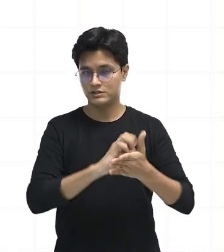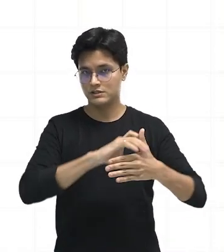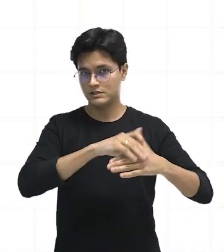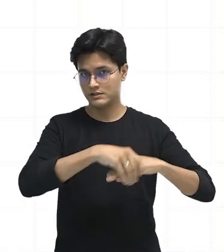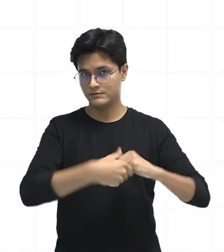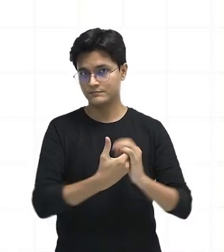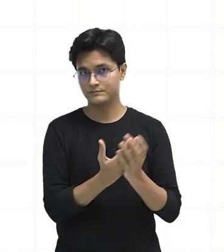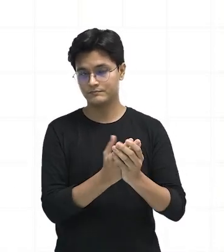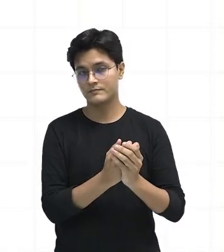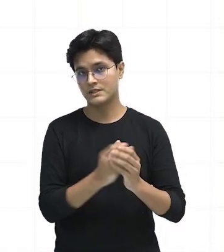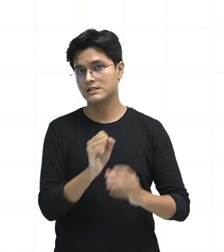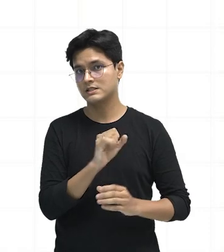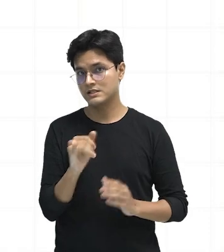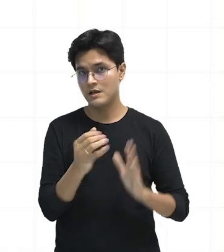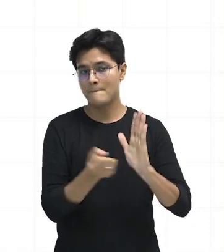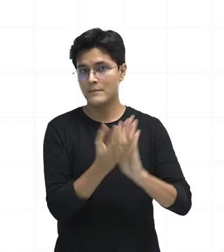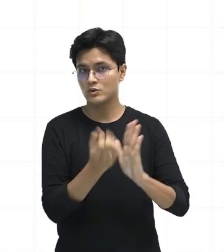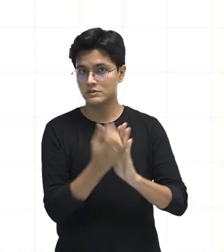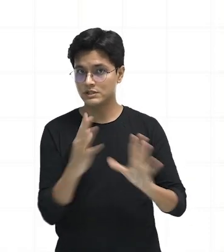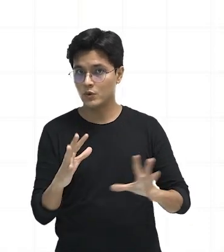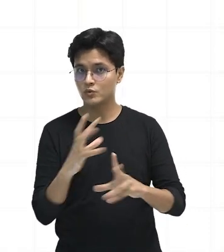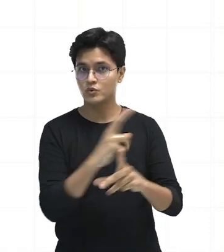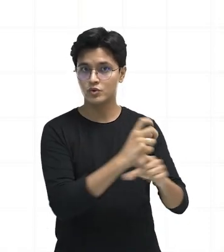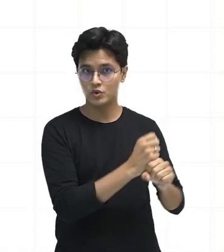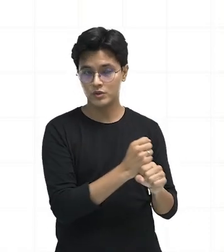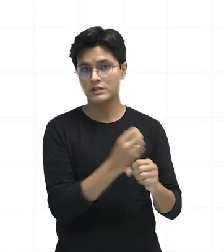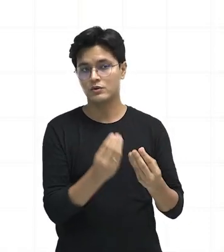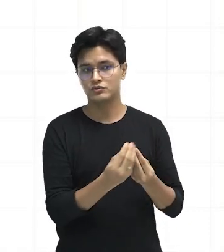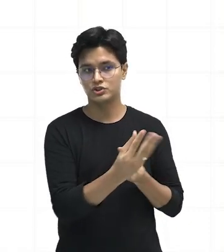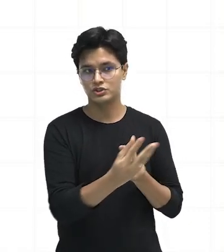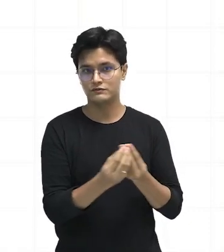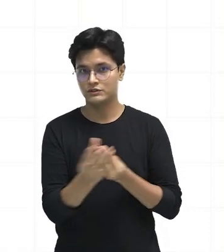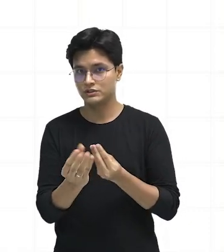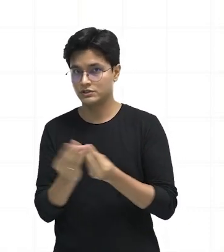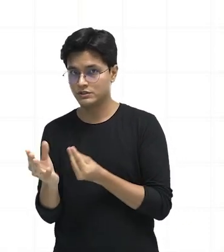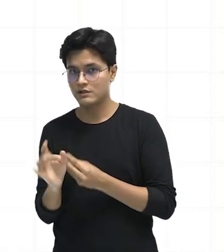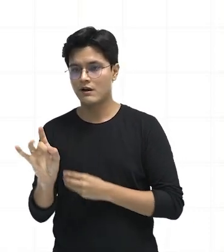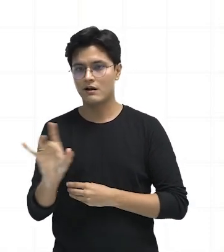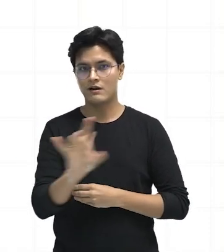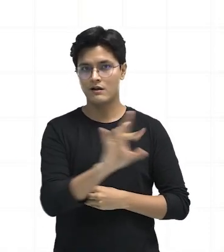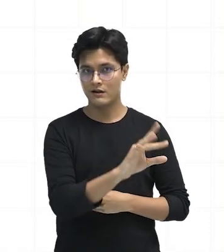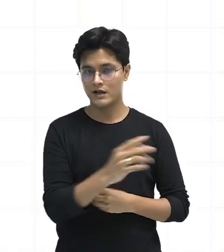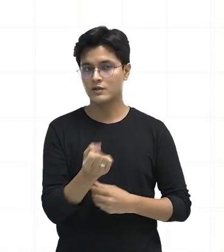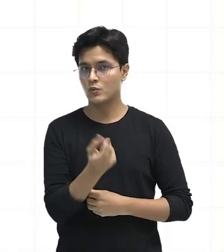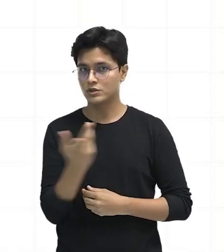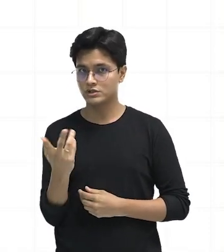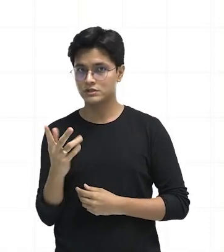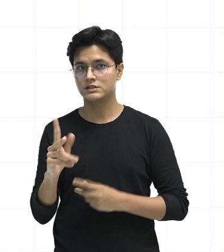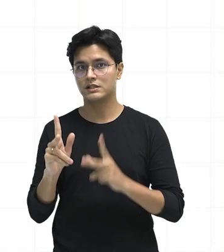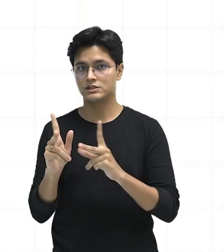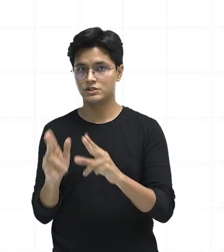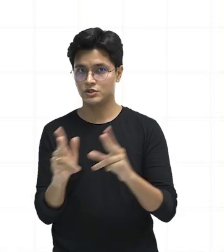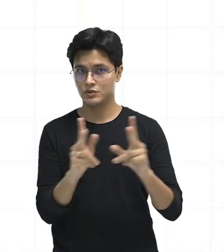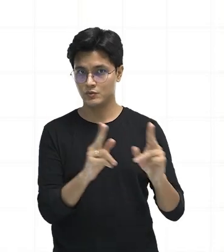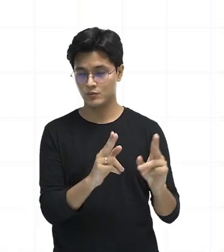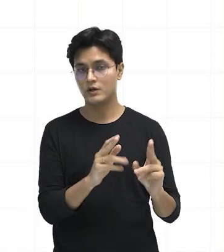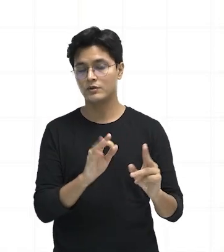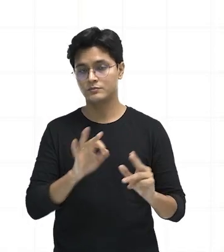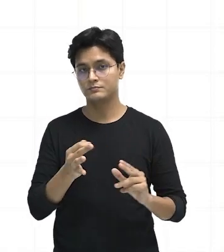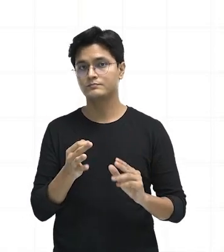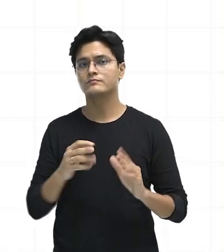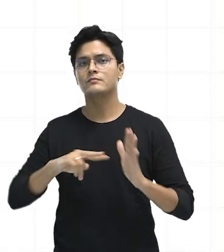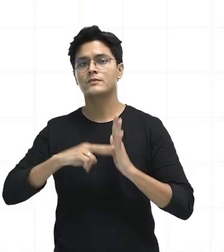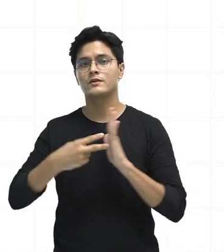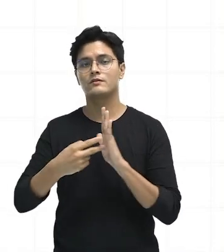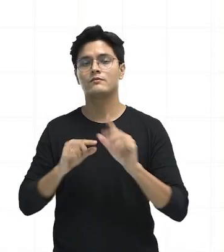foi dividida de forma igual entre 5 pessoas e cada uma ficou com 2,7 litros.